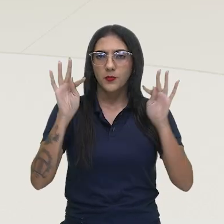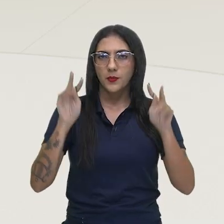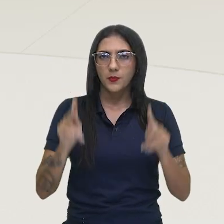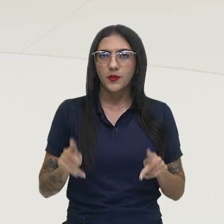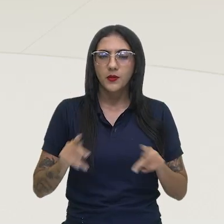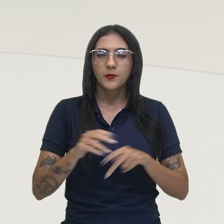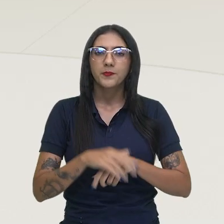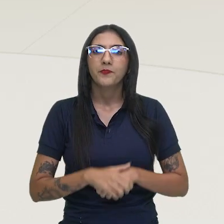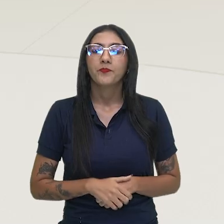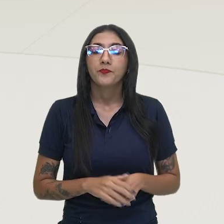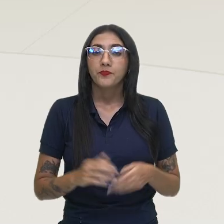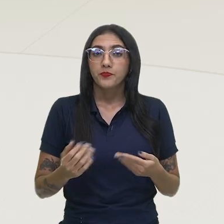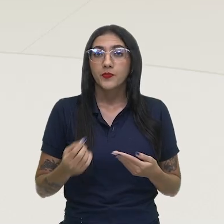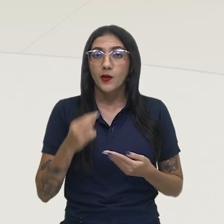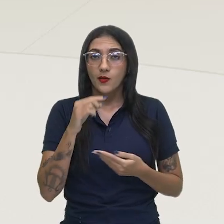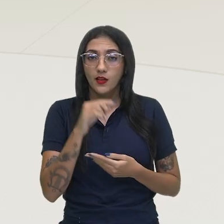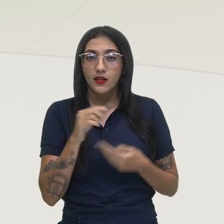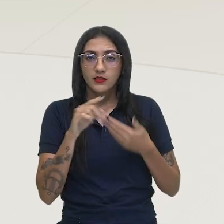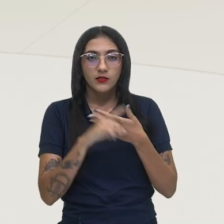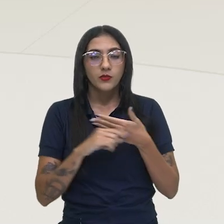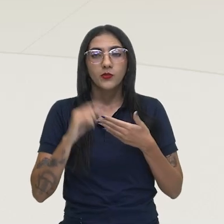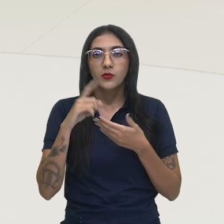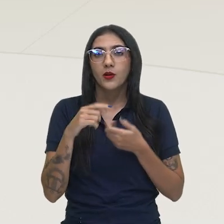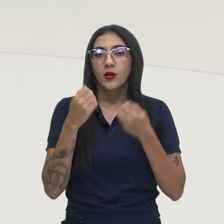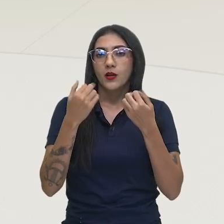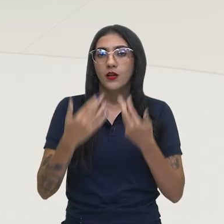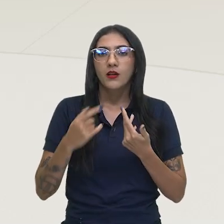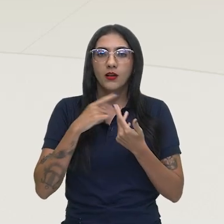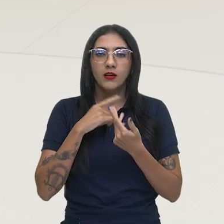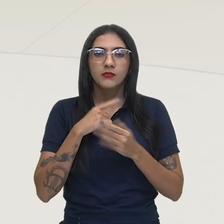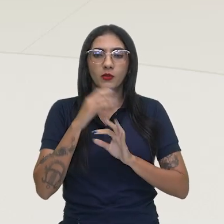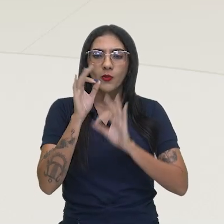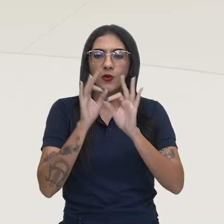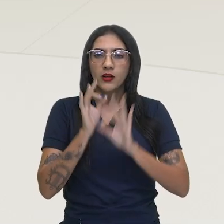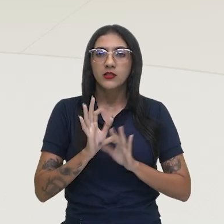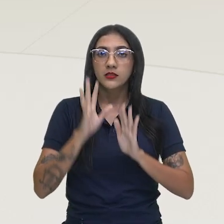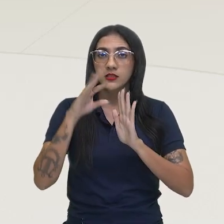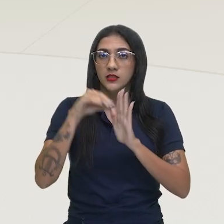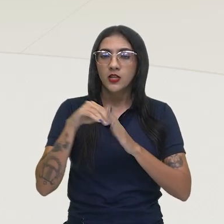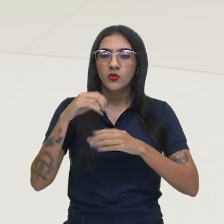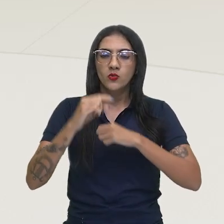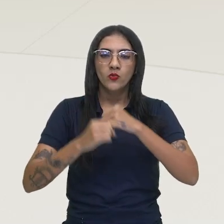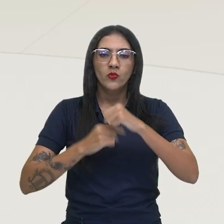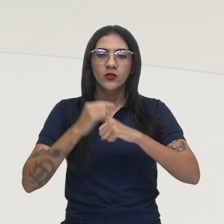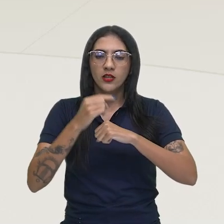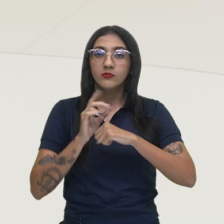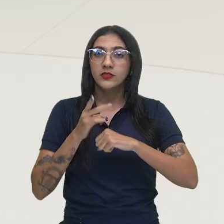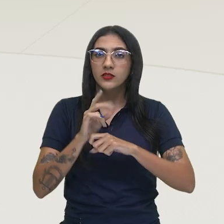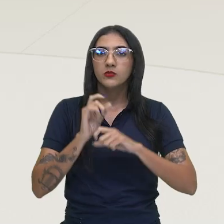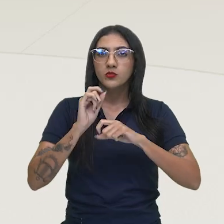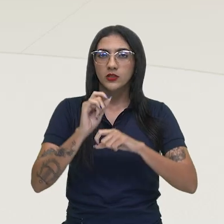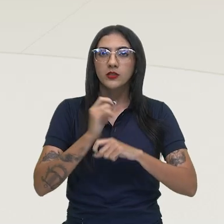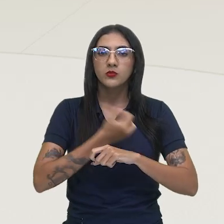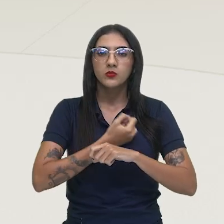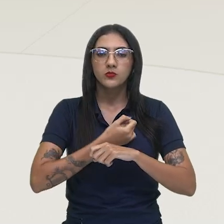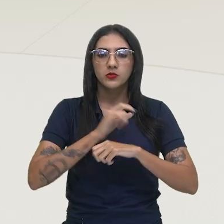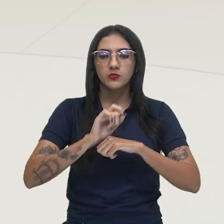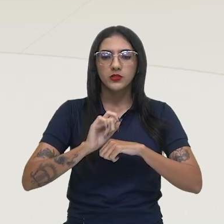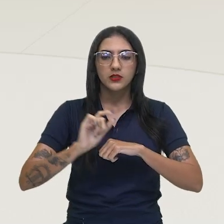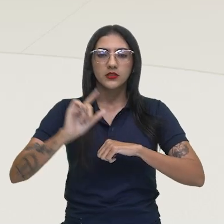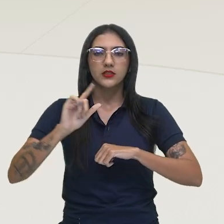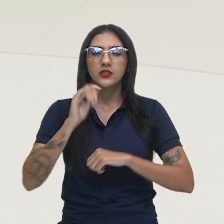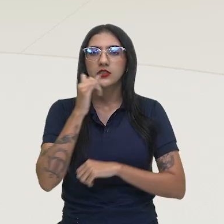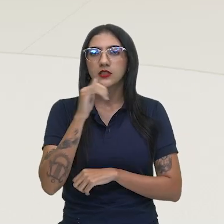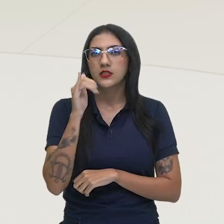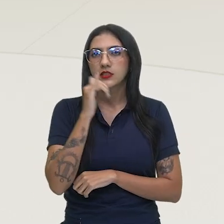acordo com o Linus Pauling, esses elétrons eles estão dispostos nos átomos sempre em ordem crescente de energia. Por